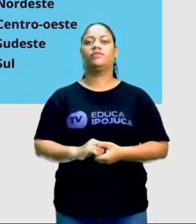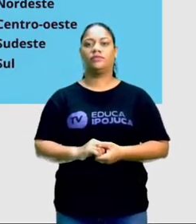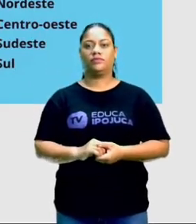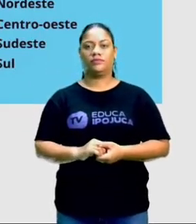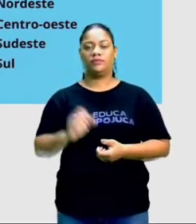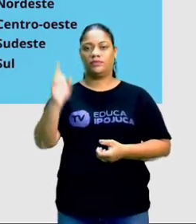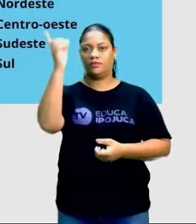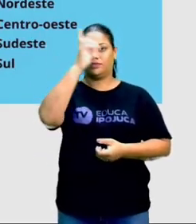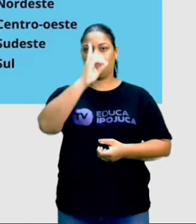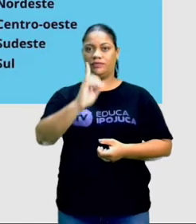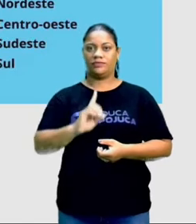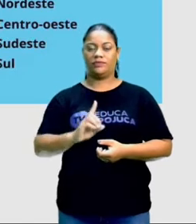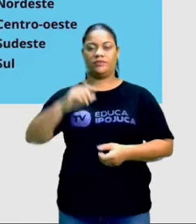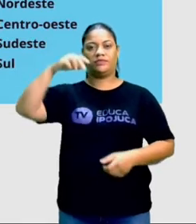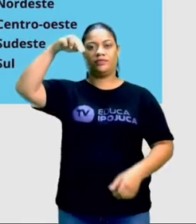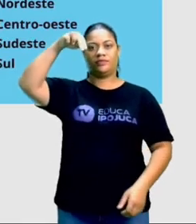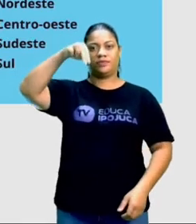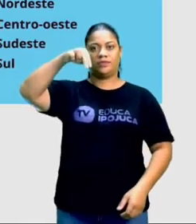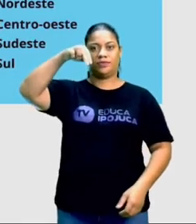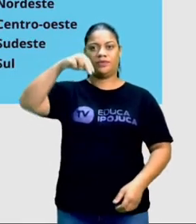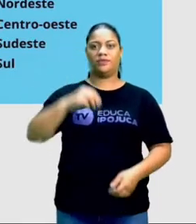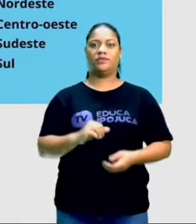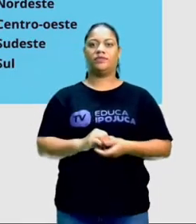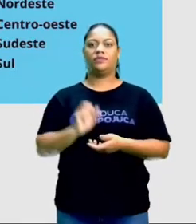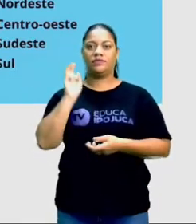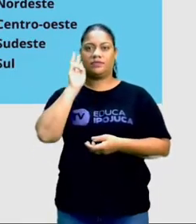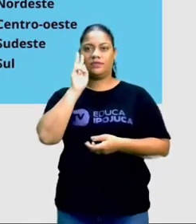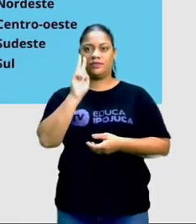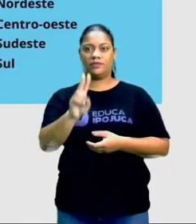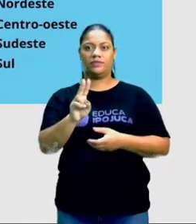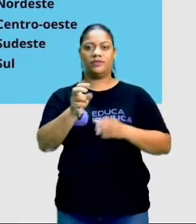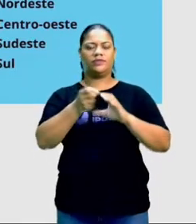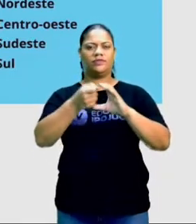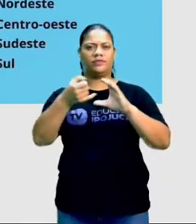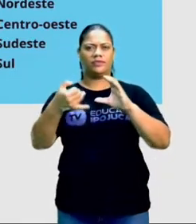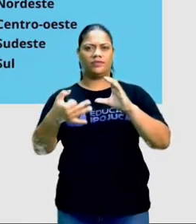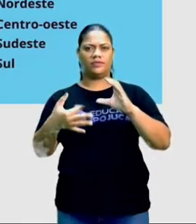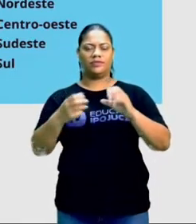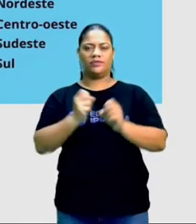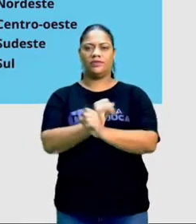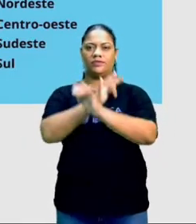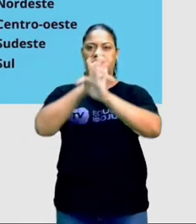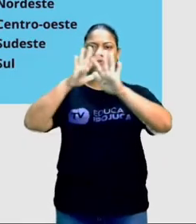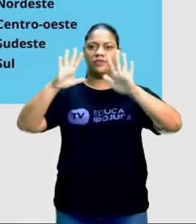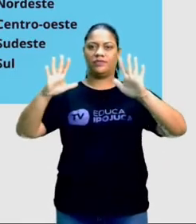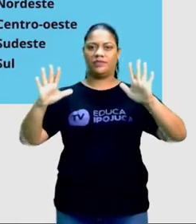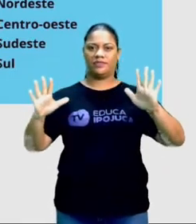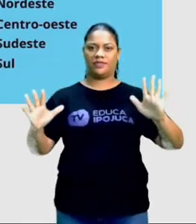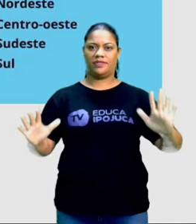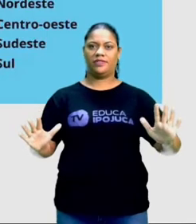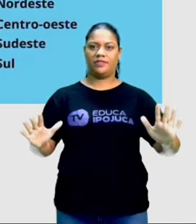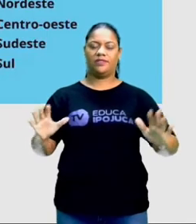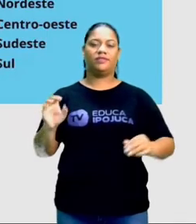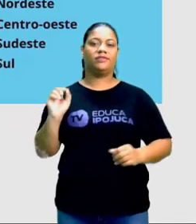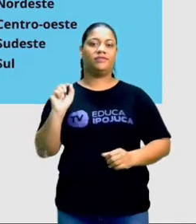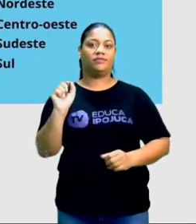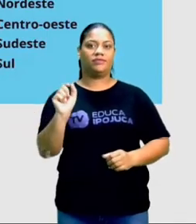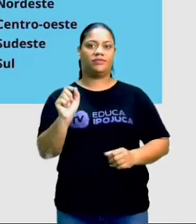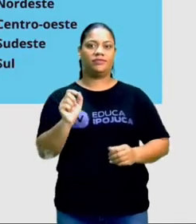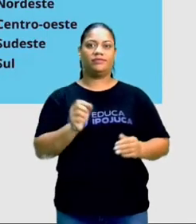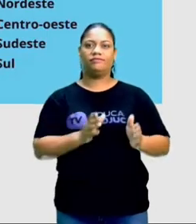nordeste e o amarelo o norte. E aqui você tem uma configuração bem clara e bem ampla desse norteamento